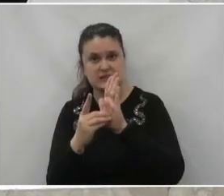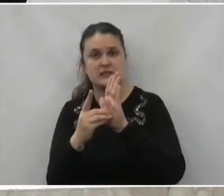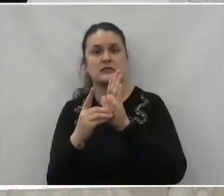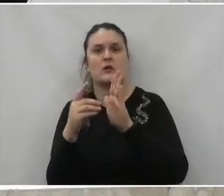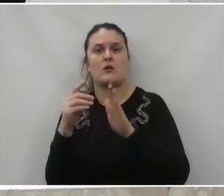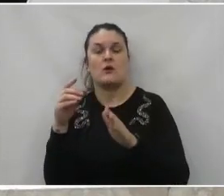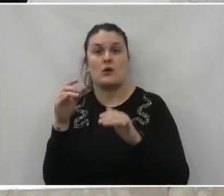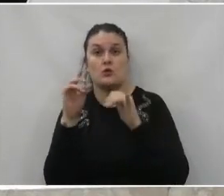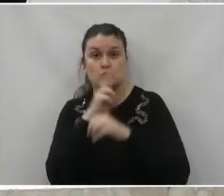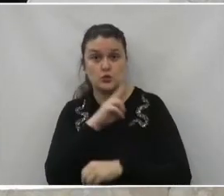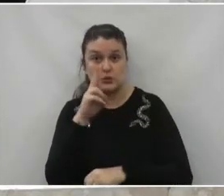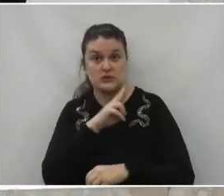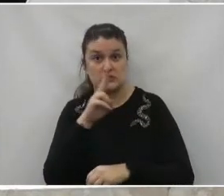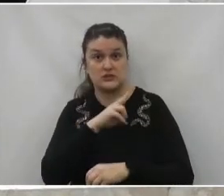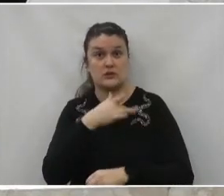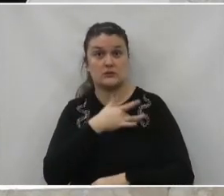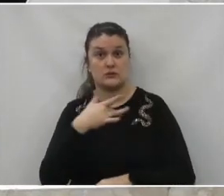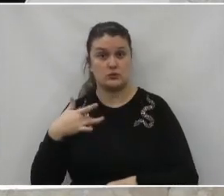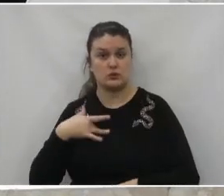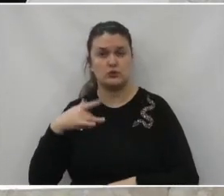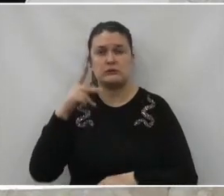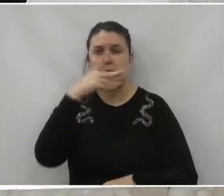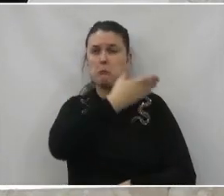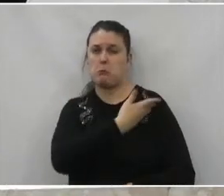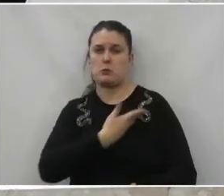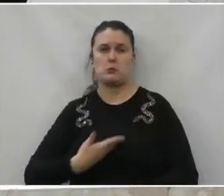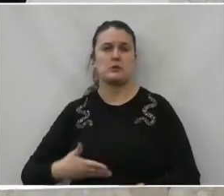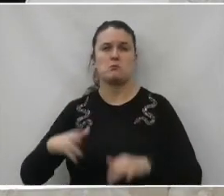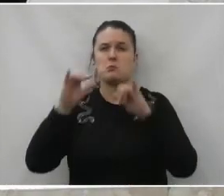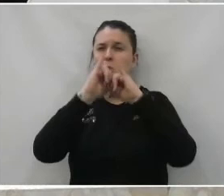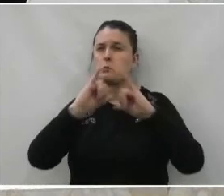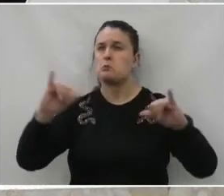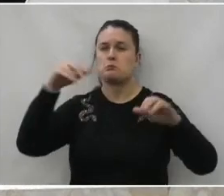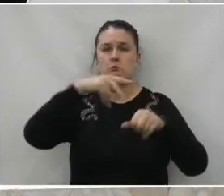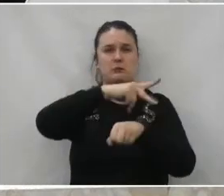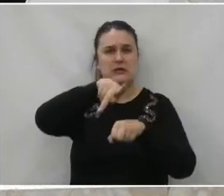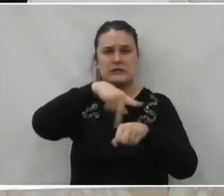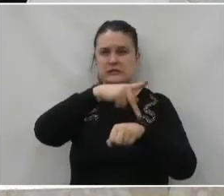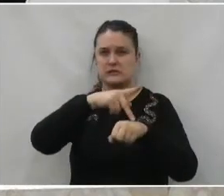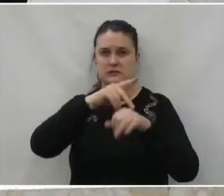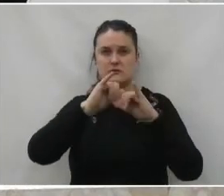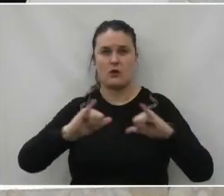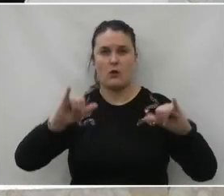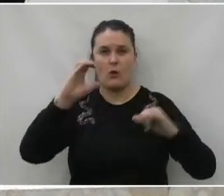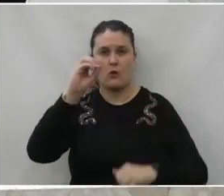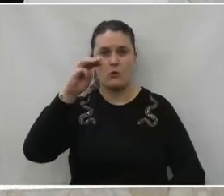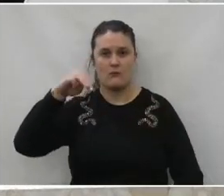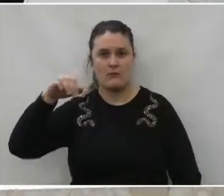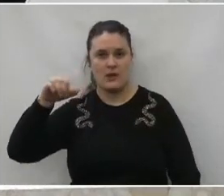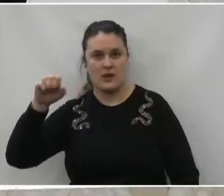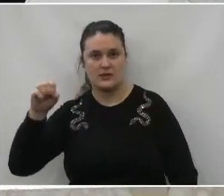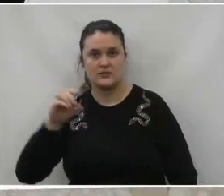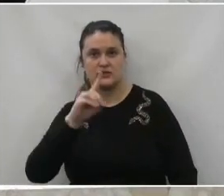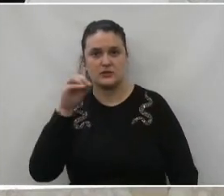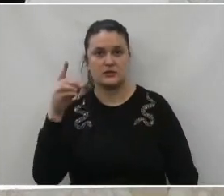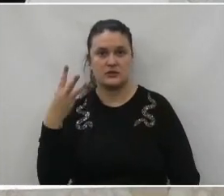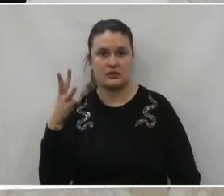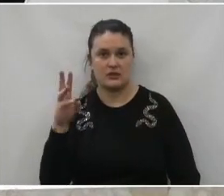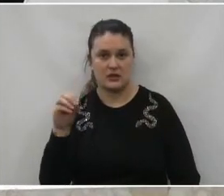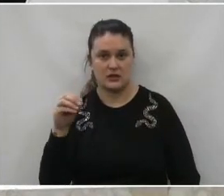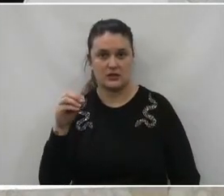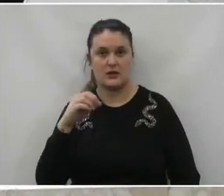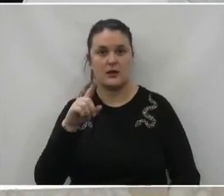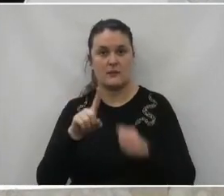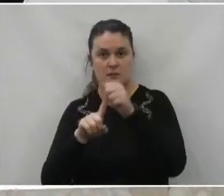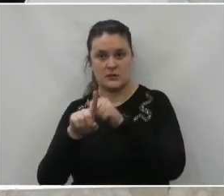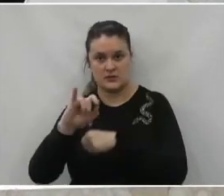saúde pública de importância internacional pela Organização Mundial de Saúde, OMS, em 30 de janeiro de